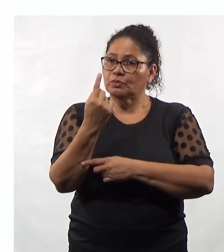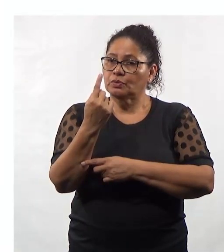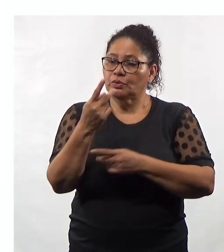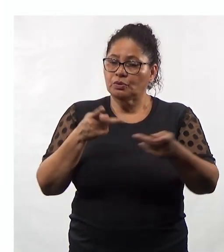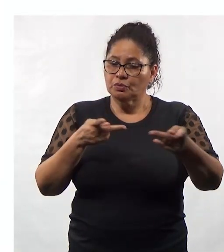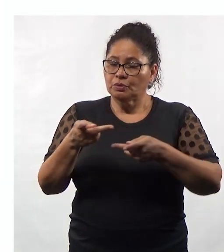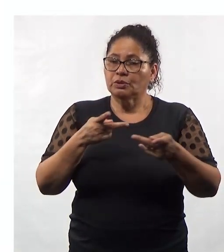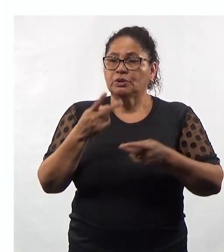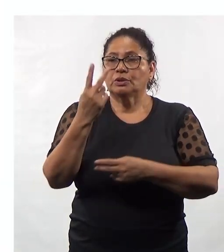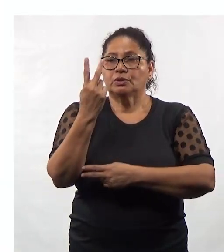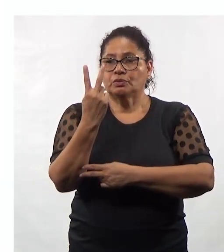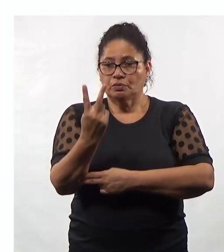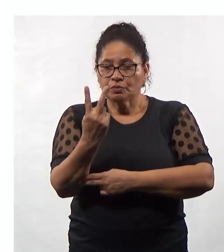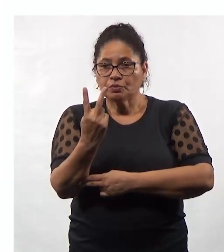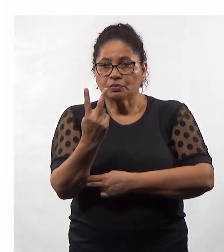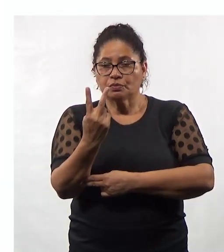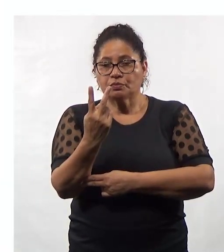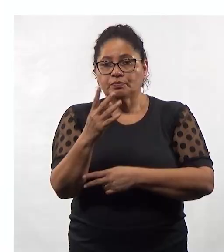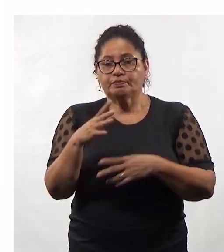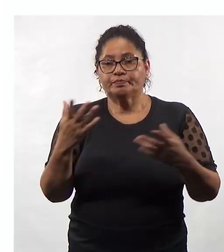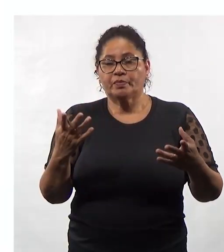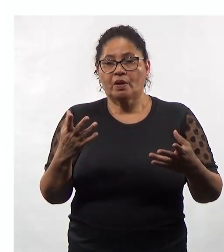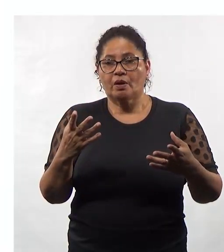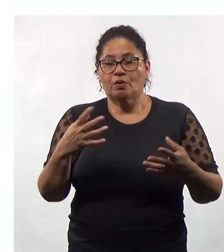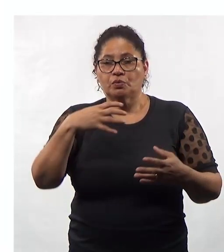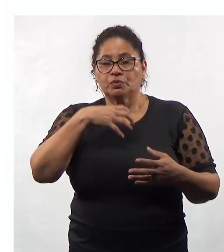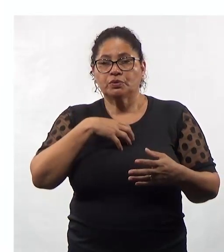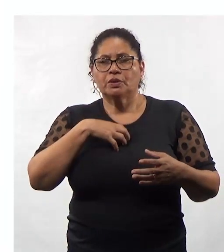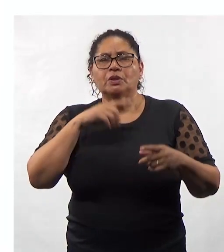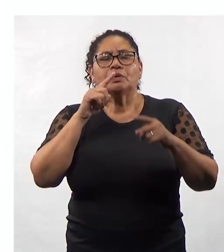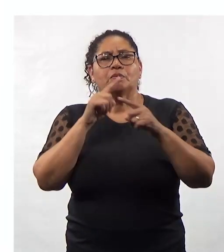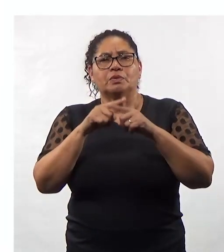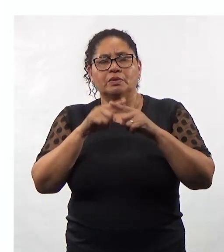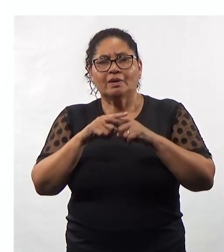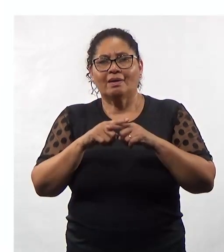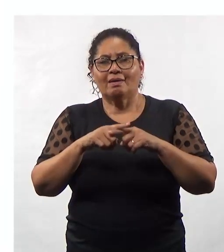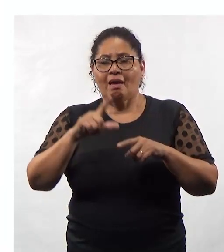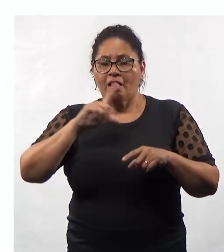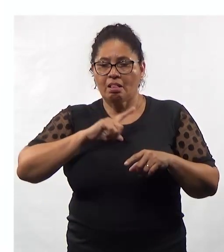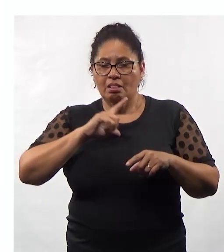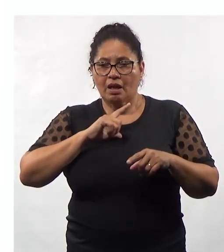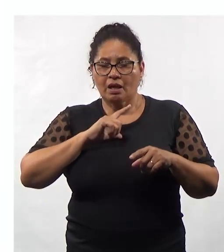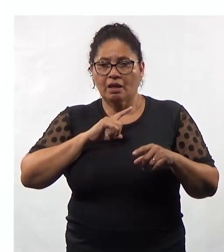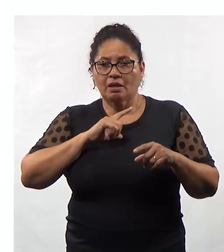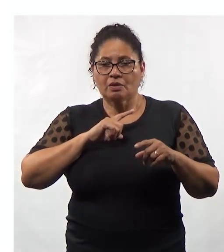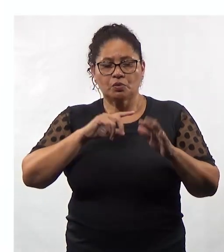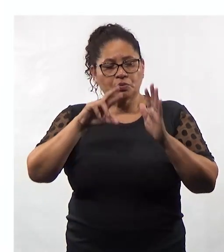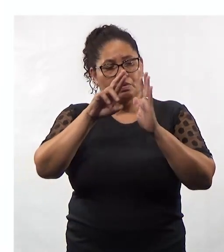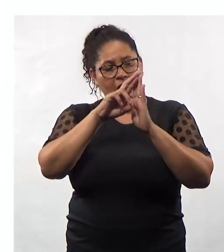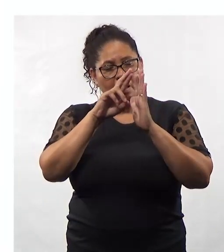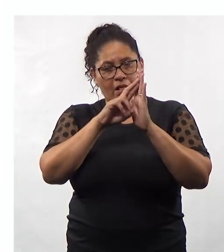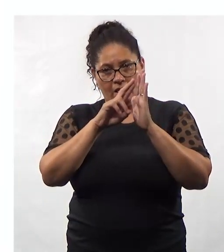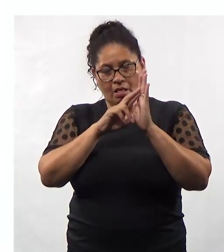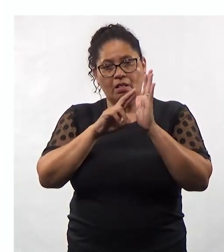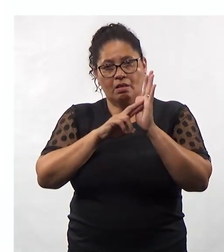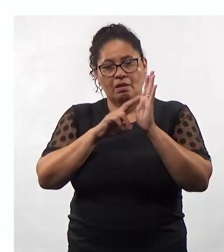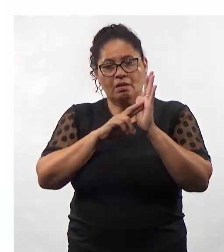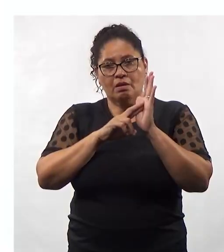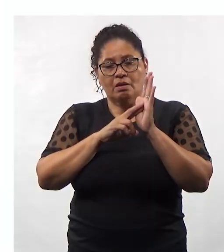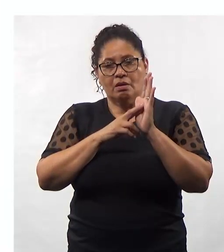e o projeto 2. Né? Então, é uma forma. Por quê? Porque ele atende o que está